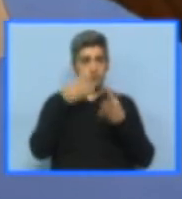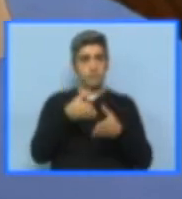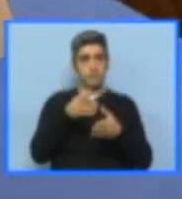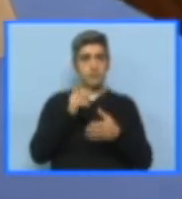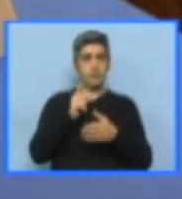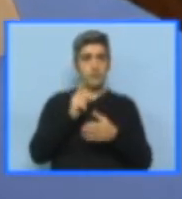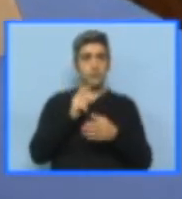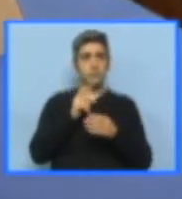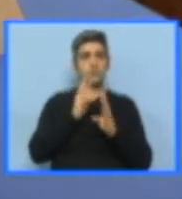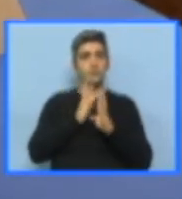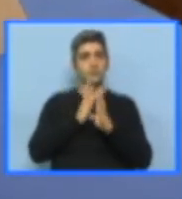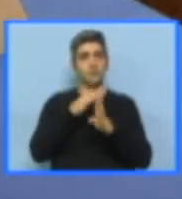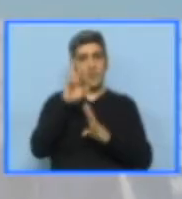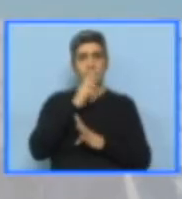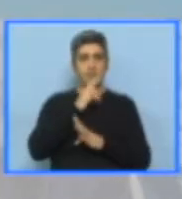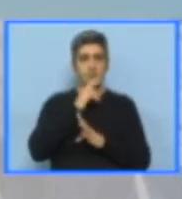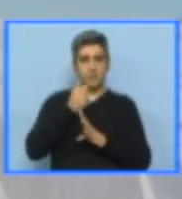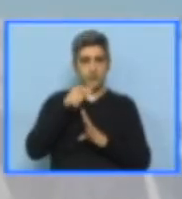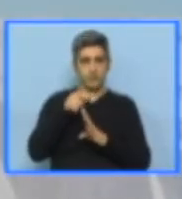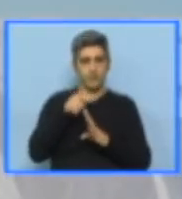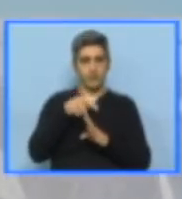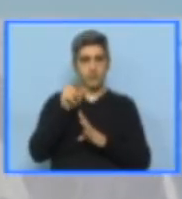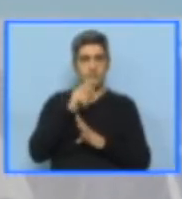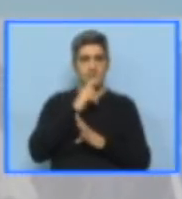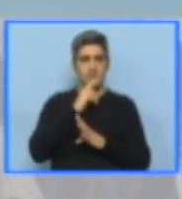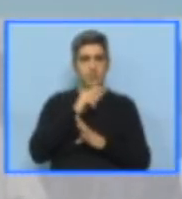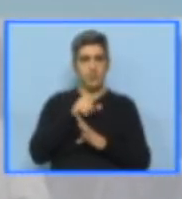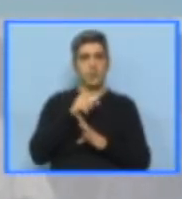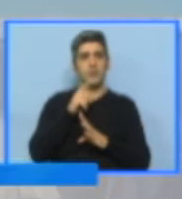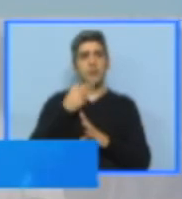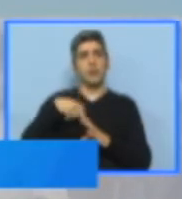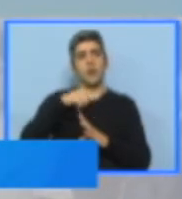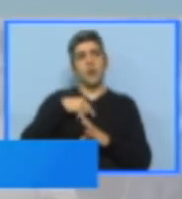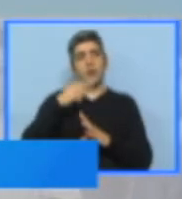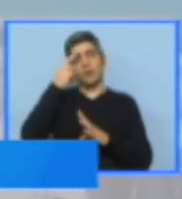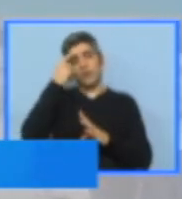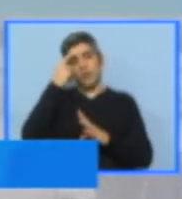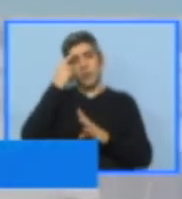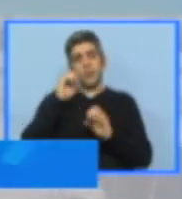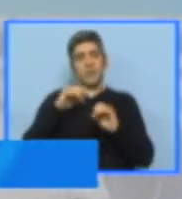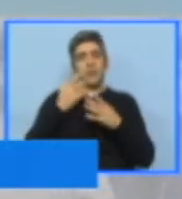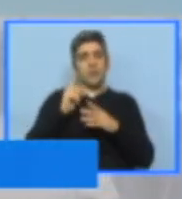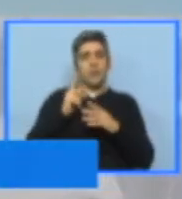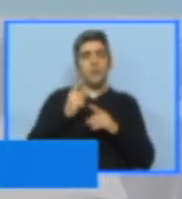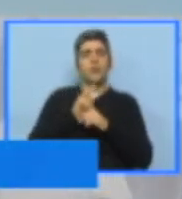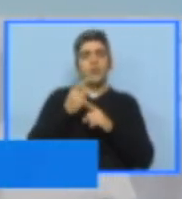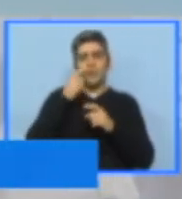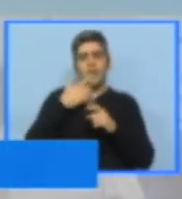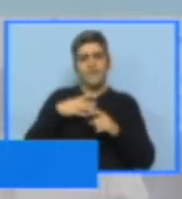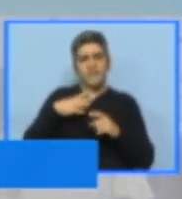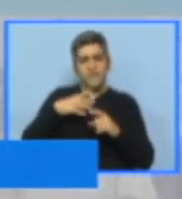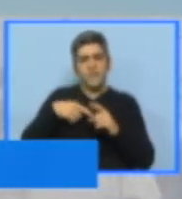sobretudo nos peregrinos para Fátima, nos peregrinos que vão para Fátima. E aquilo que nós pensámos inicialmente é o que é que motiva estas